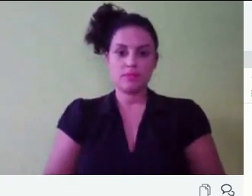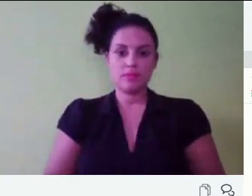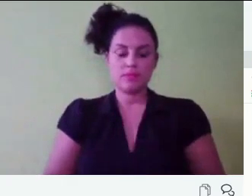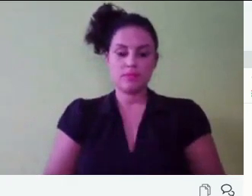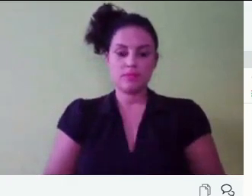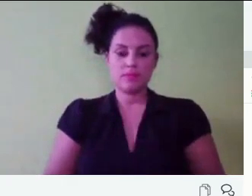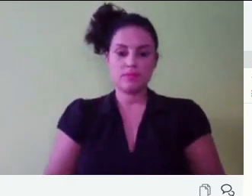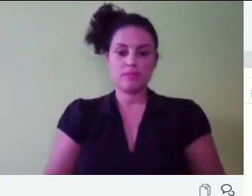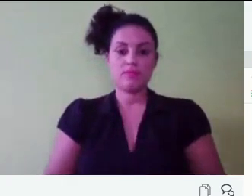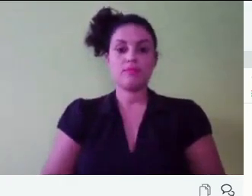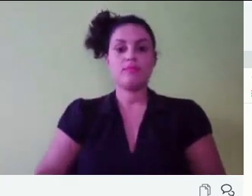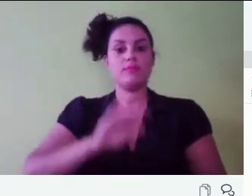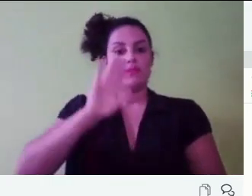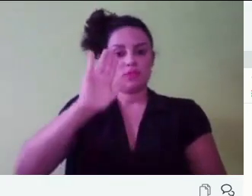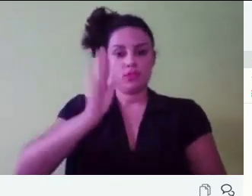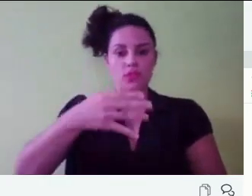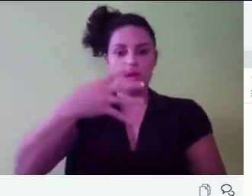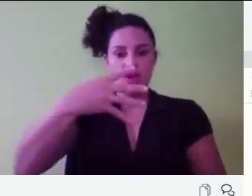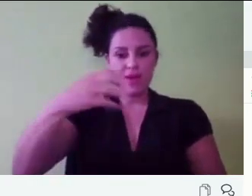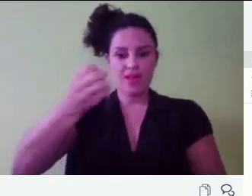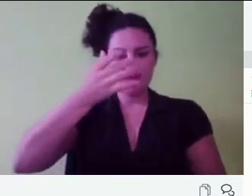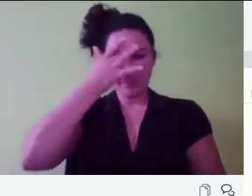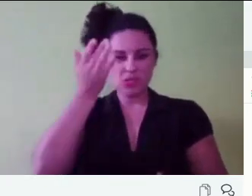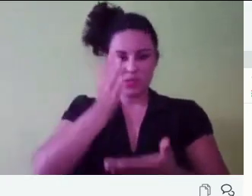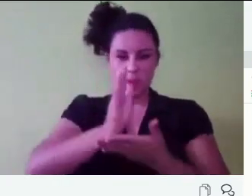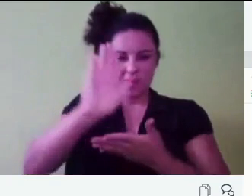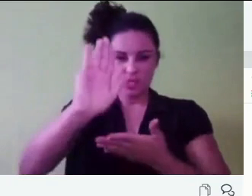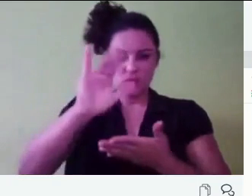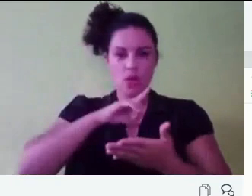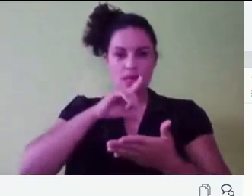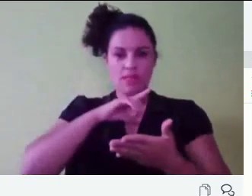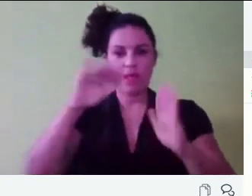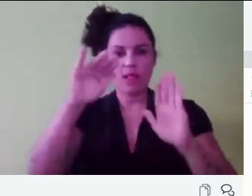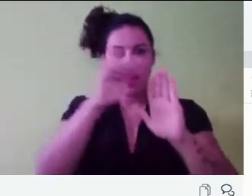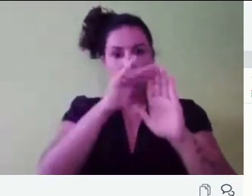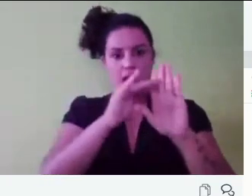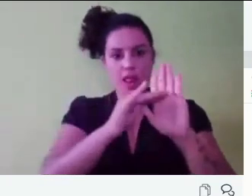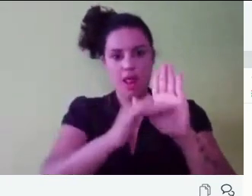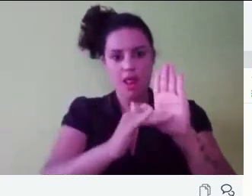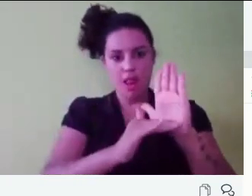A relação dos 40 classificados dentro do número de vagas.